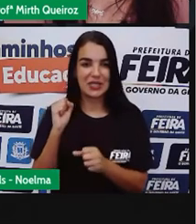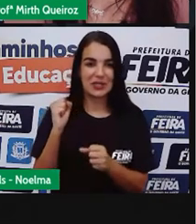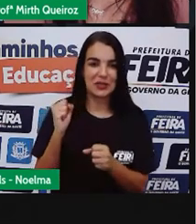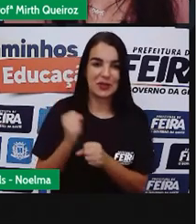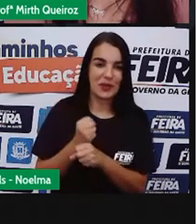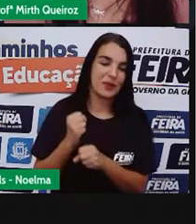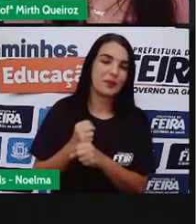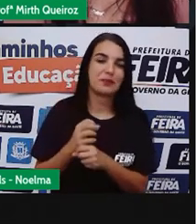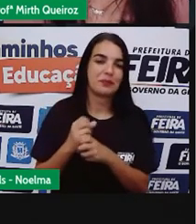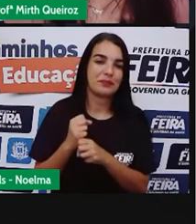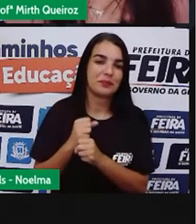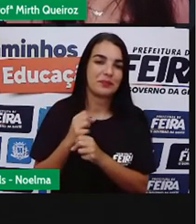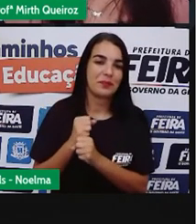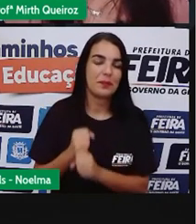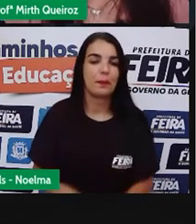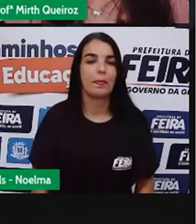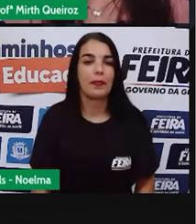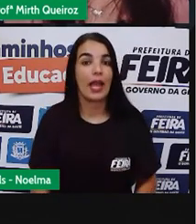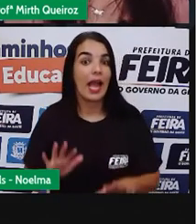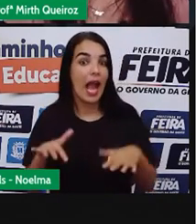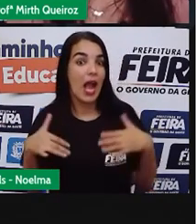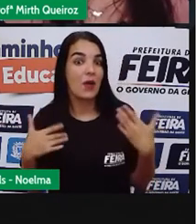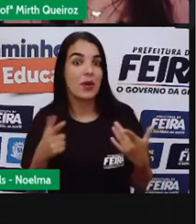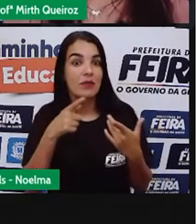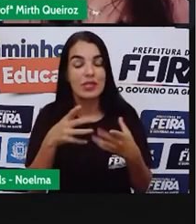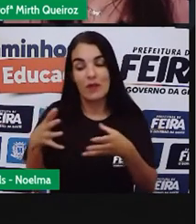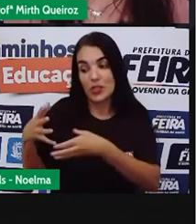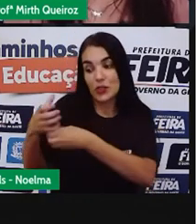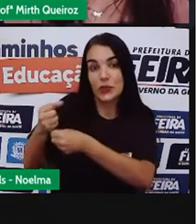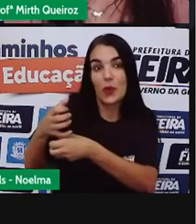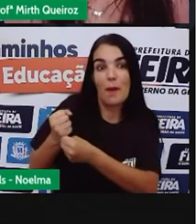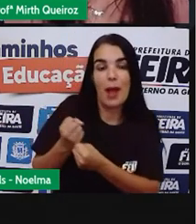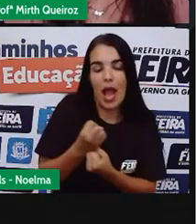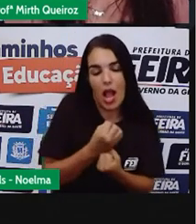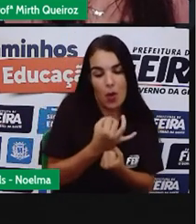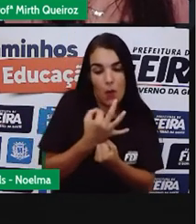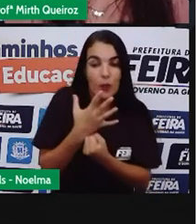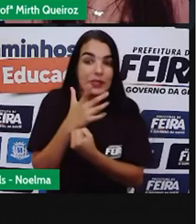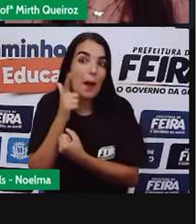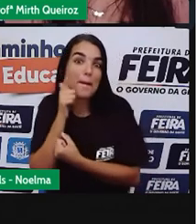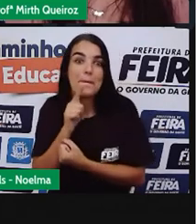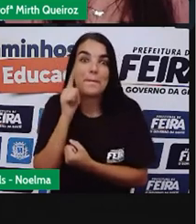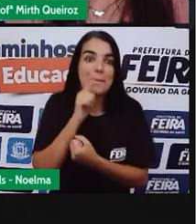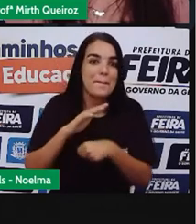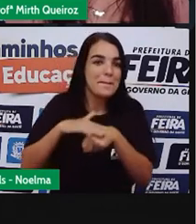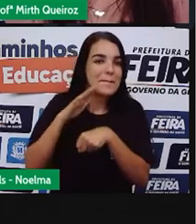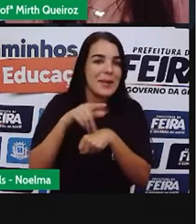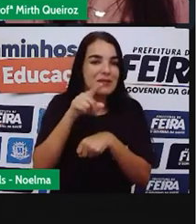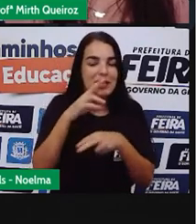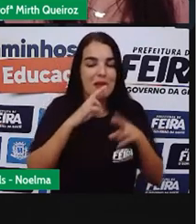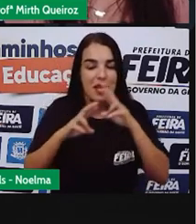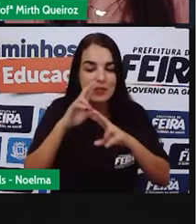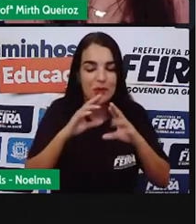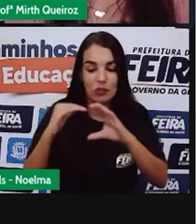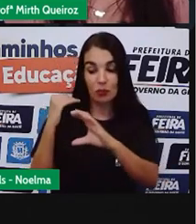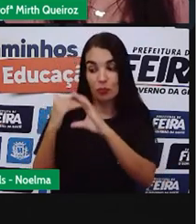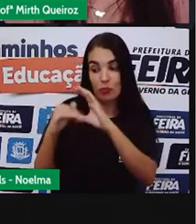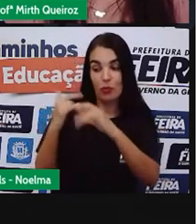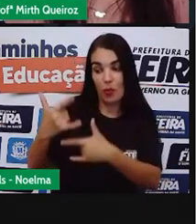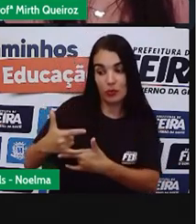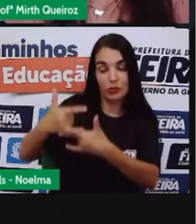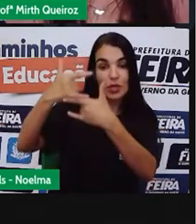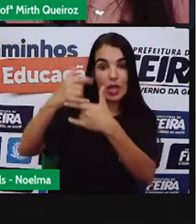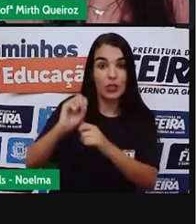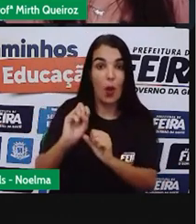aí, agora que a gente já terminou, vocês vão somar para ver aí quem acertou mais pontos. E vão colocar essa pontuação ou no chat